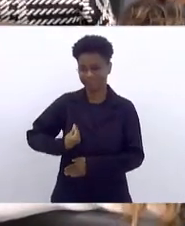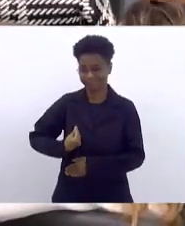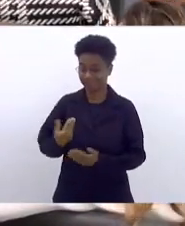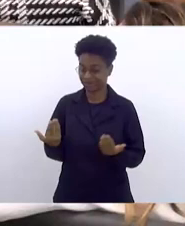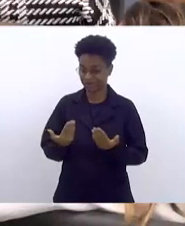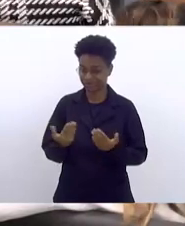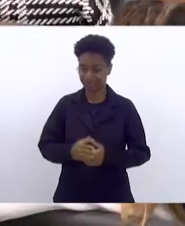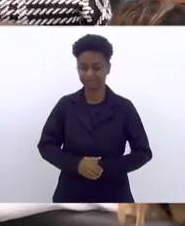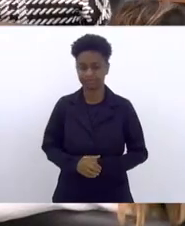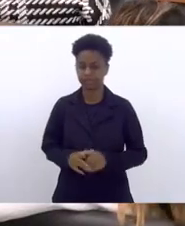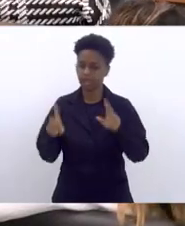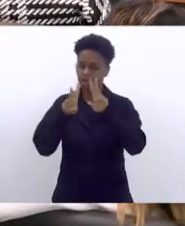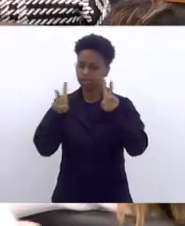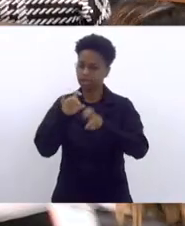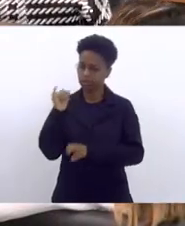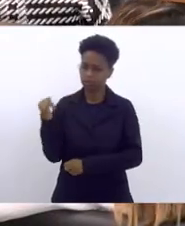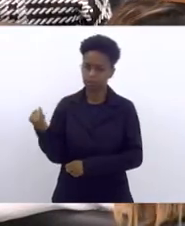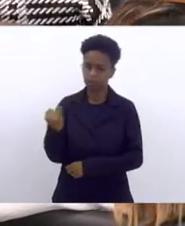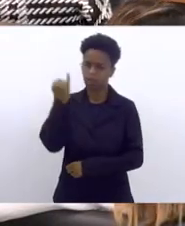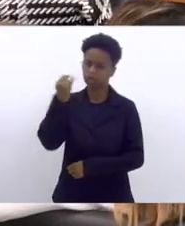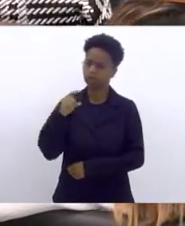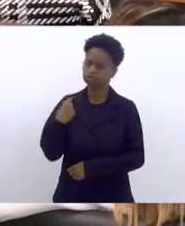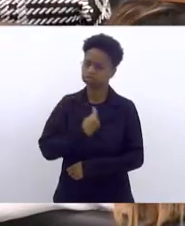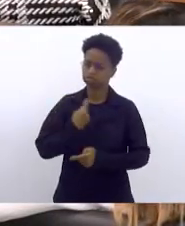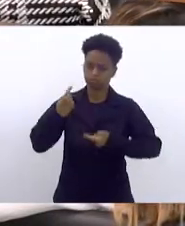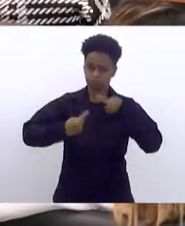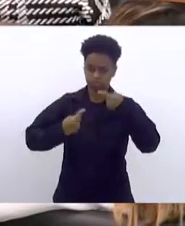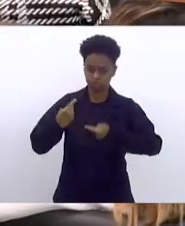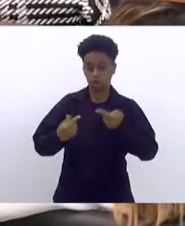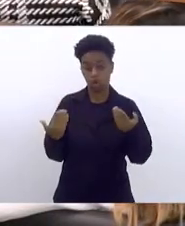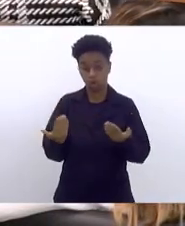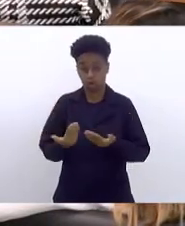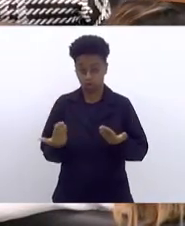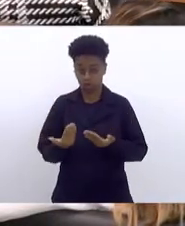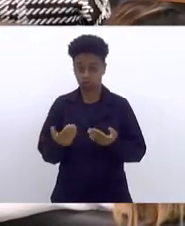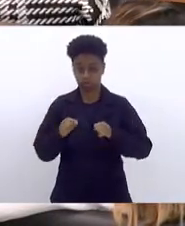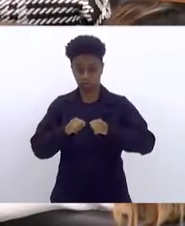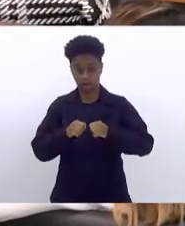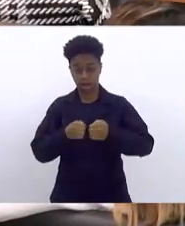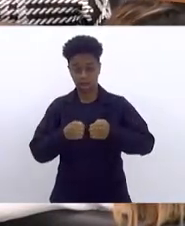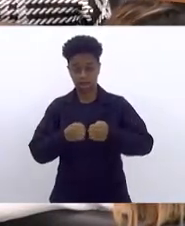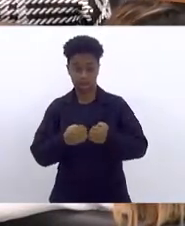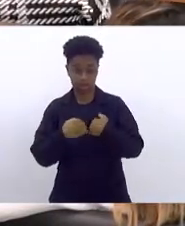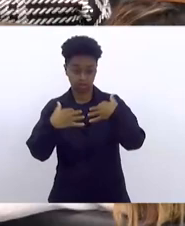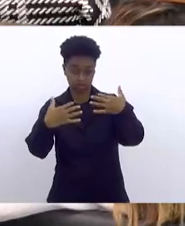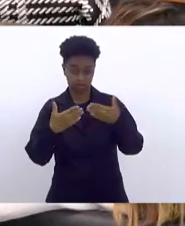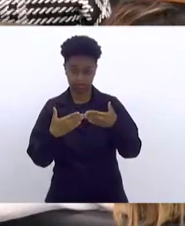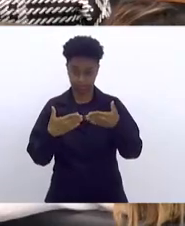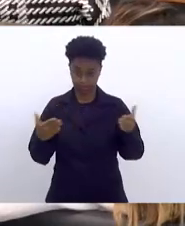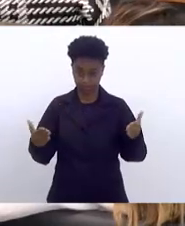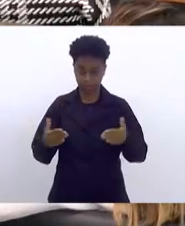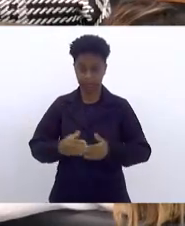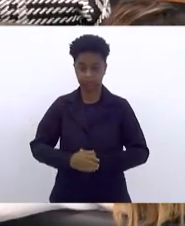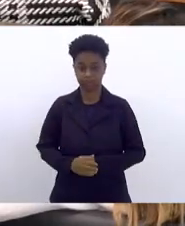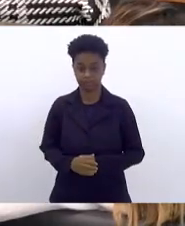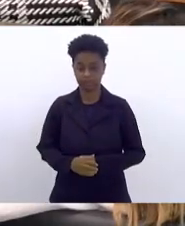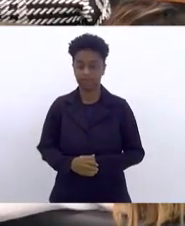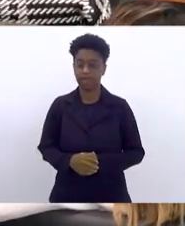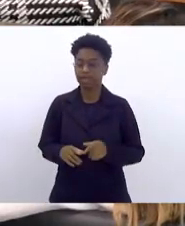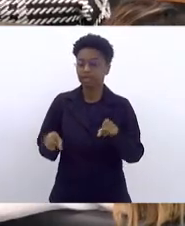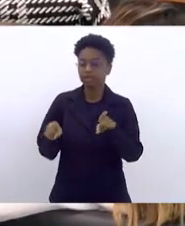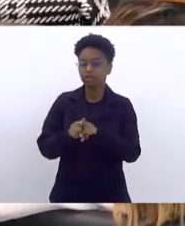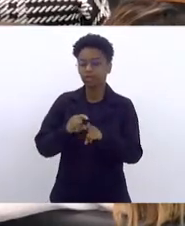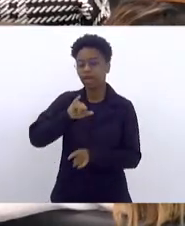É um tema muito importante que nós vamos estar discutindo hoje nessa audiência pública. E também